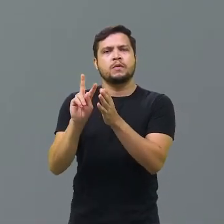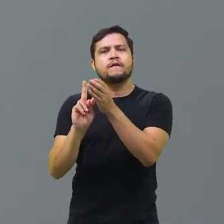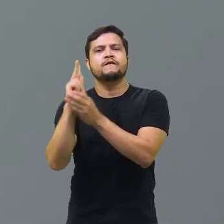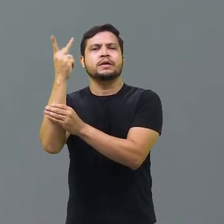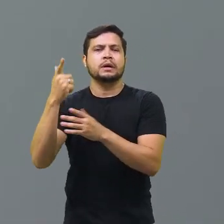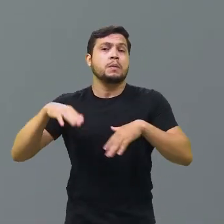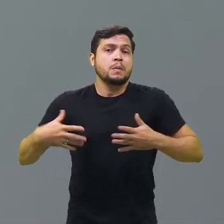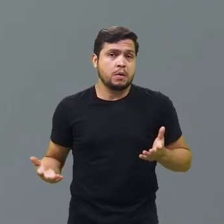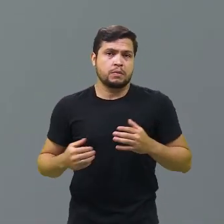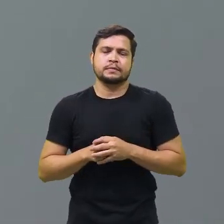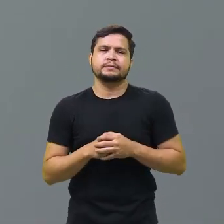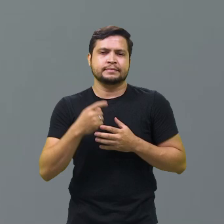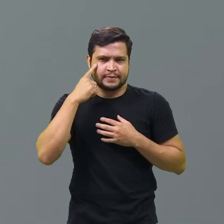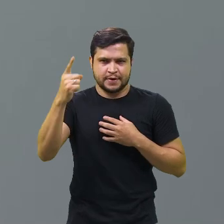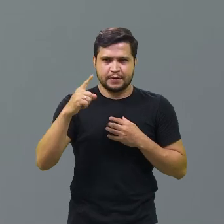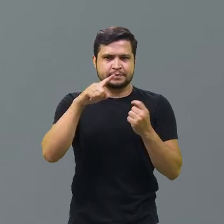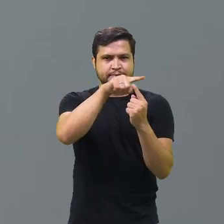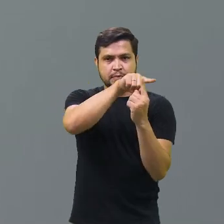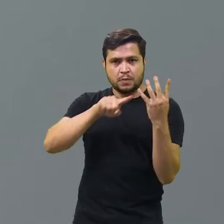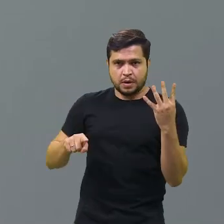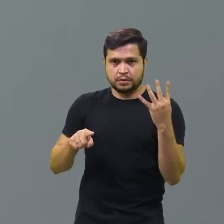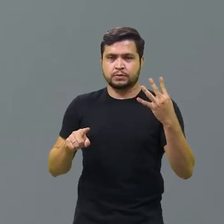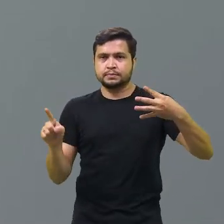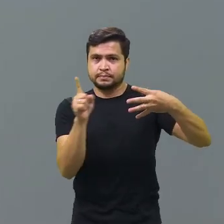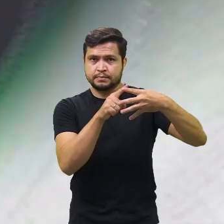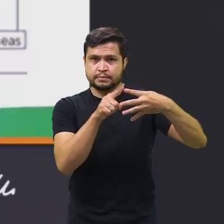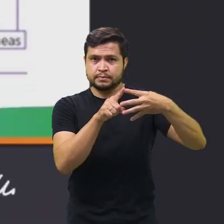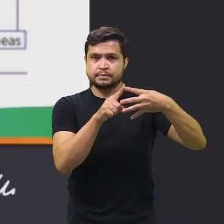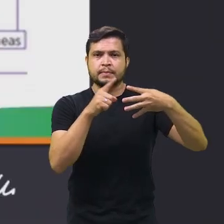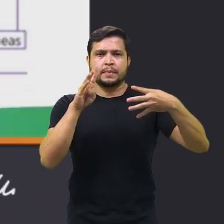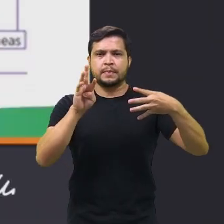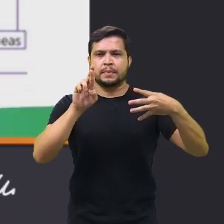que os grandes grupos vegetais são as briófitas,